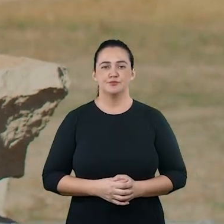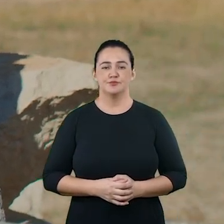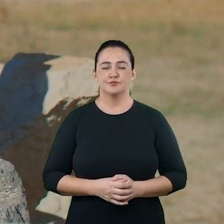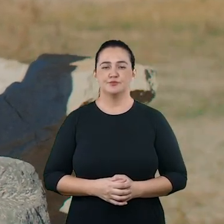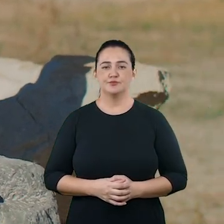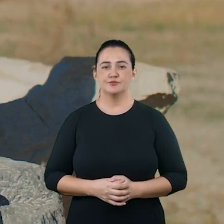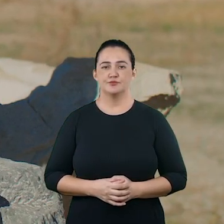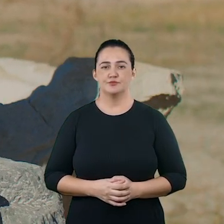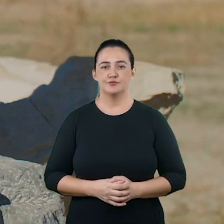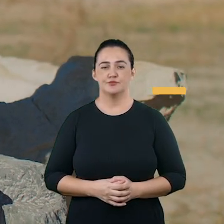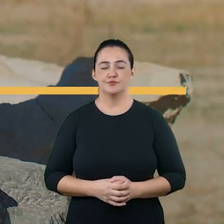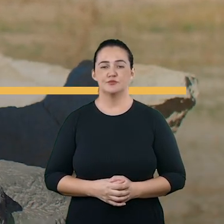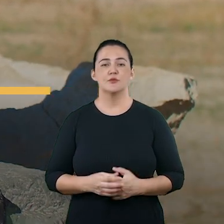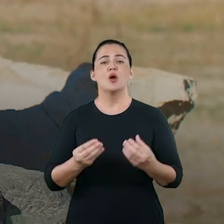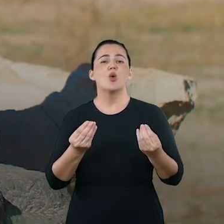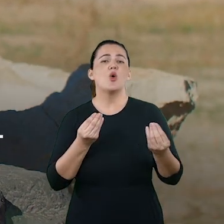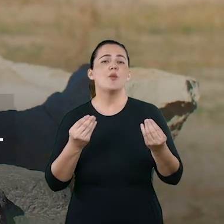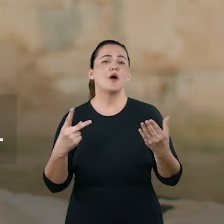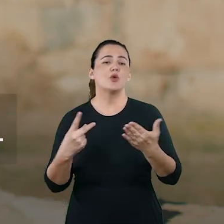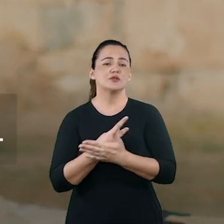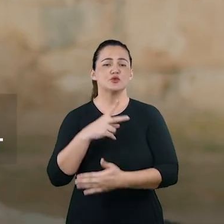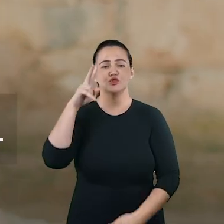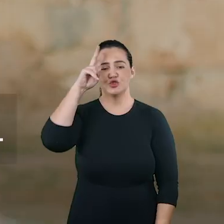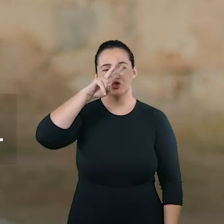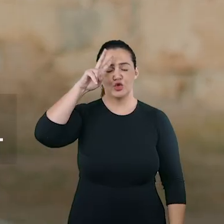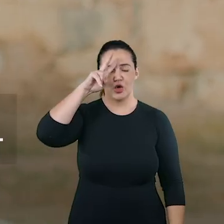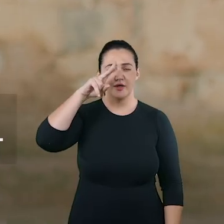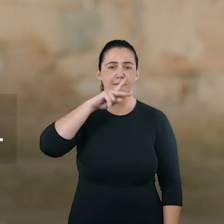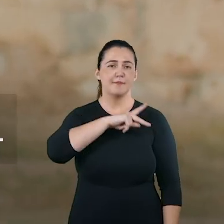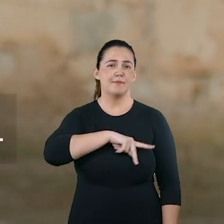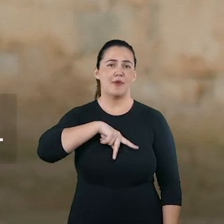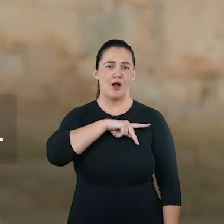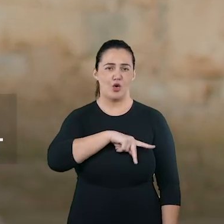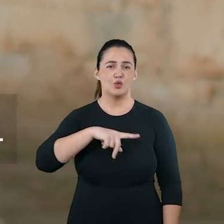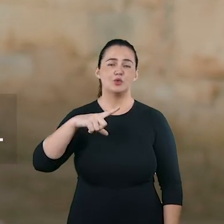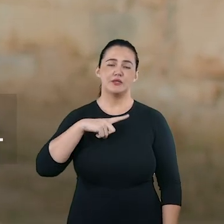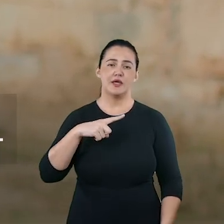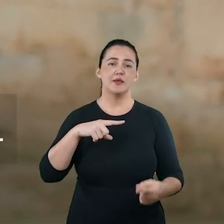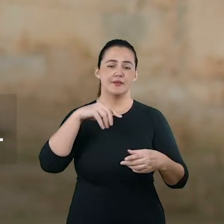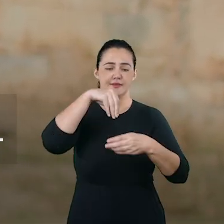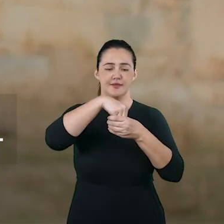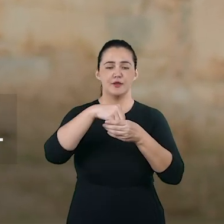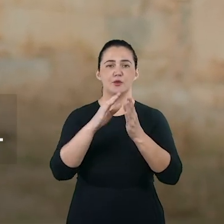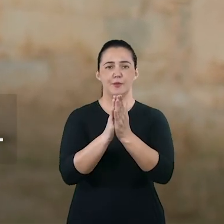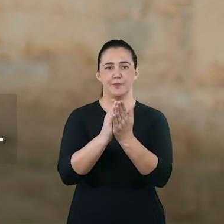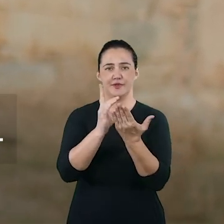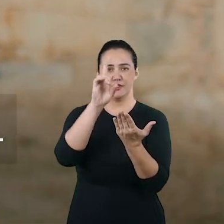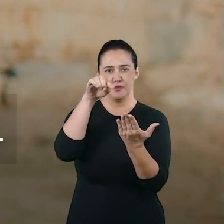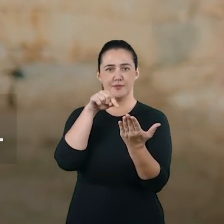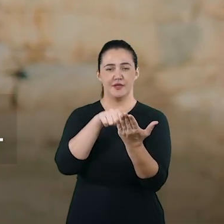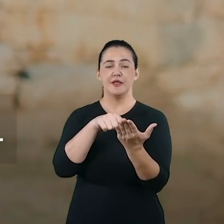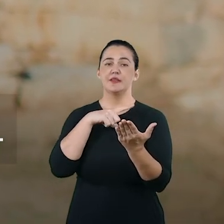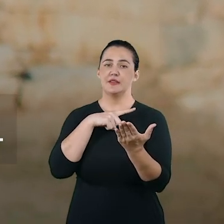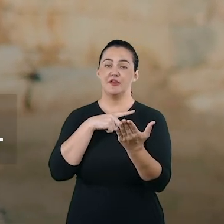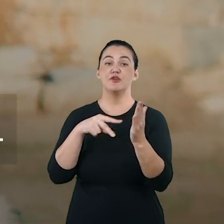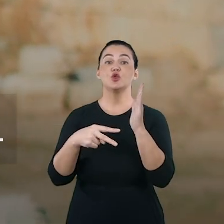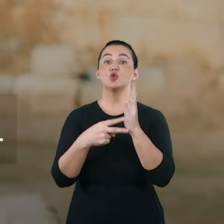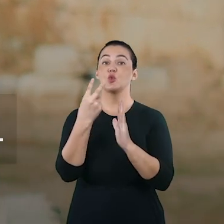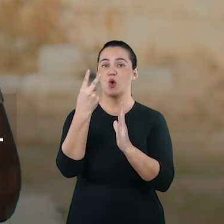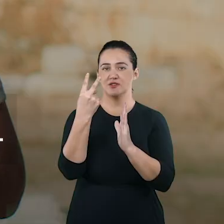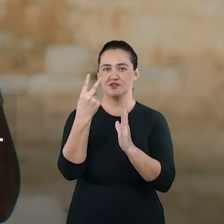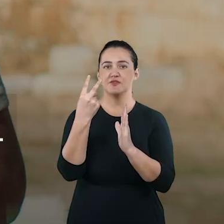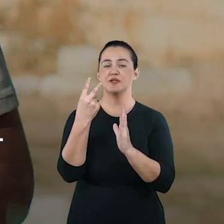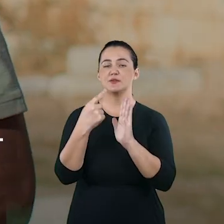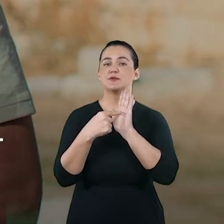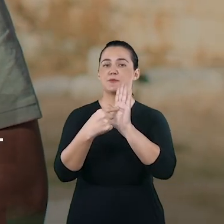Paulo aqui na cidade de Antioquia, ela está em duas partes, ou seja, Paulo esteve aqui praticamente 2 vezes, de acordo